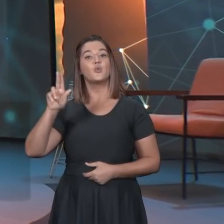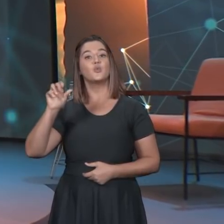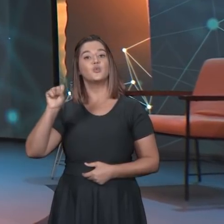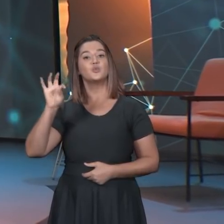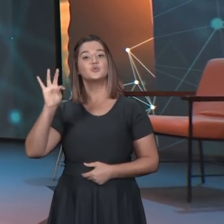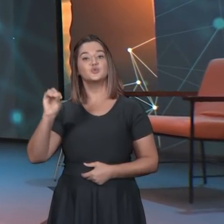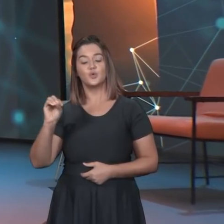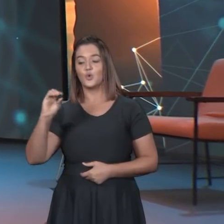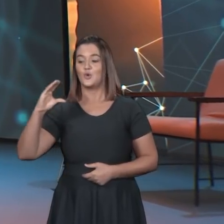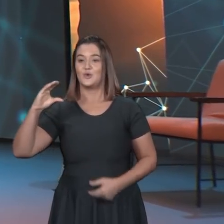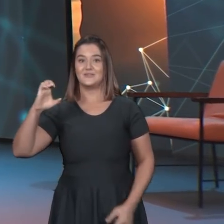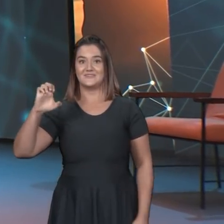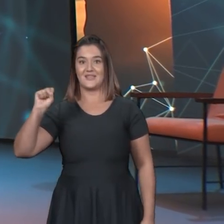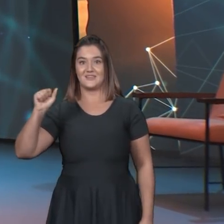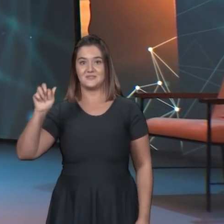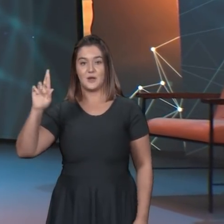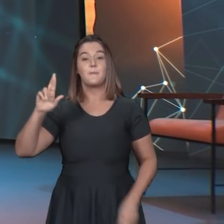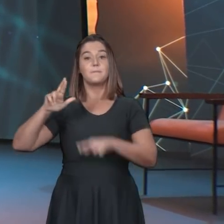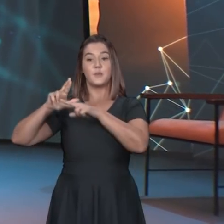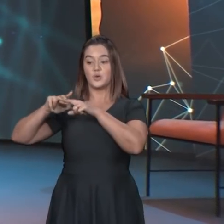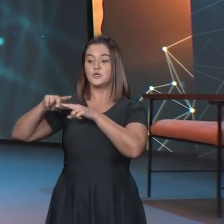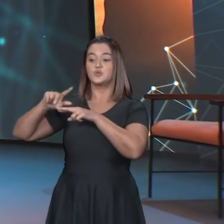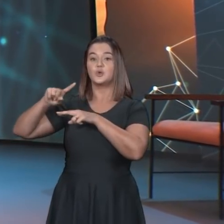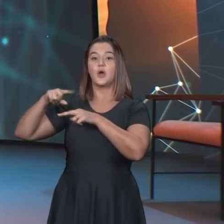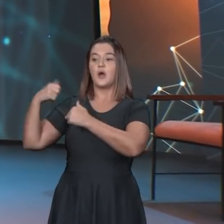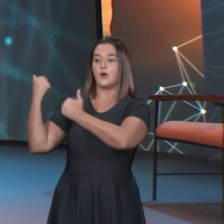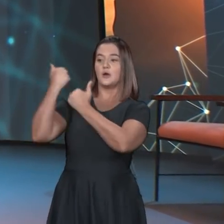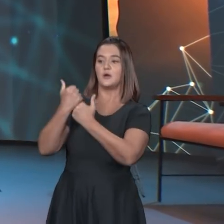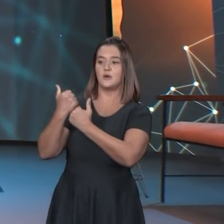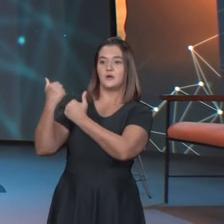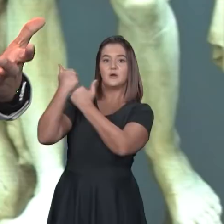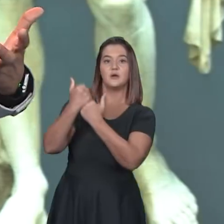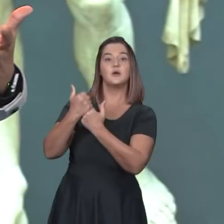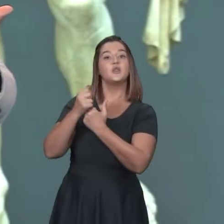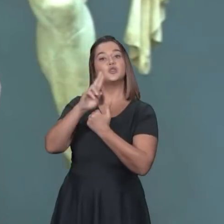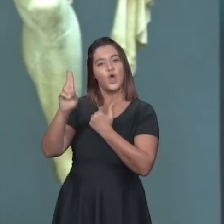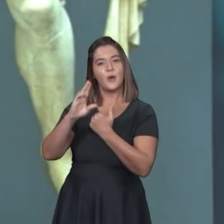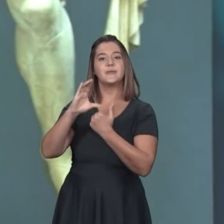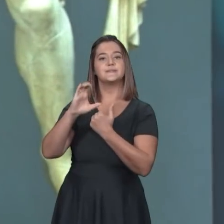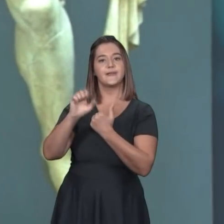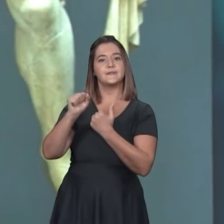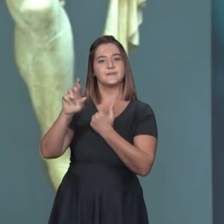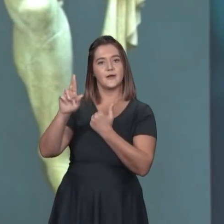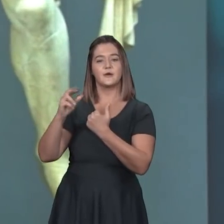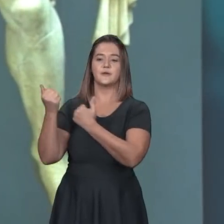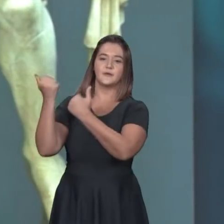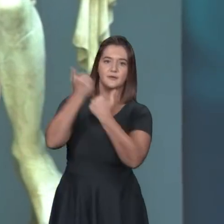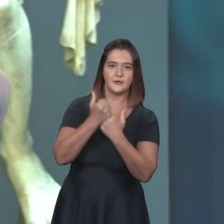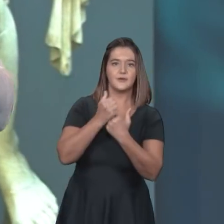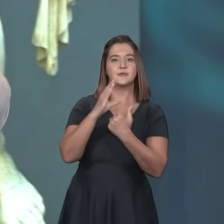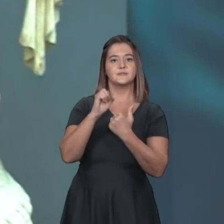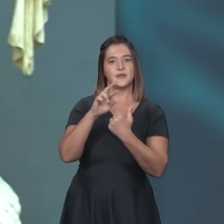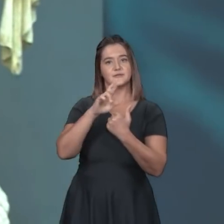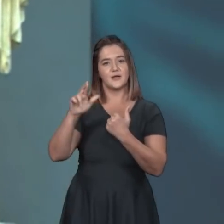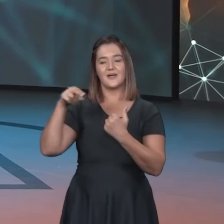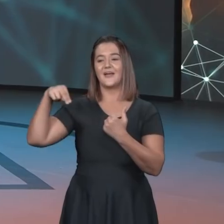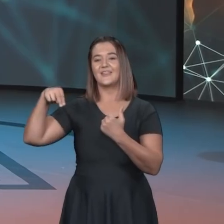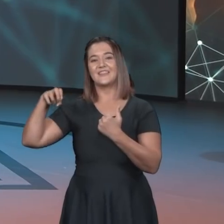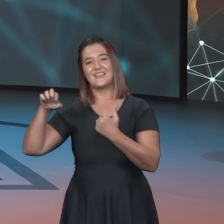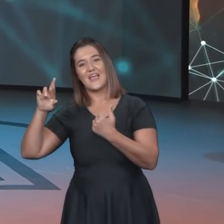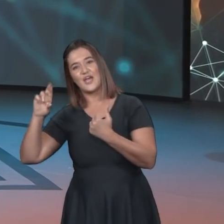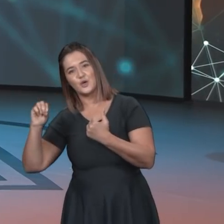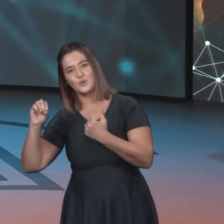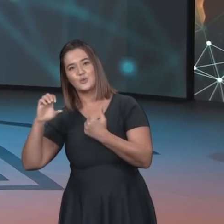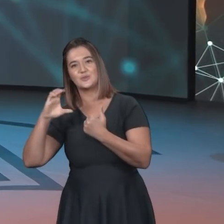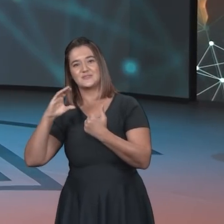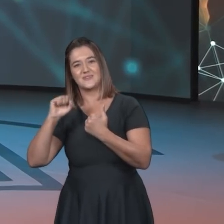demais imperadores romanos sempre tinham o sobrenome de César. Então você tem Nero César, Calígula César,